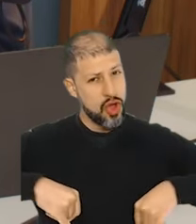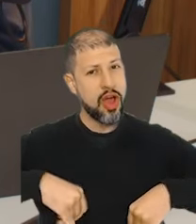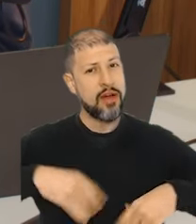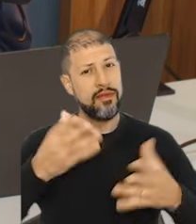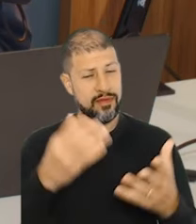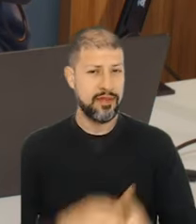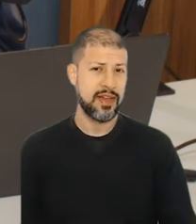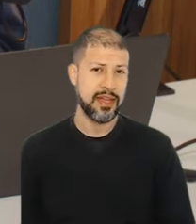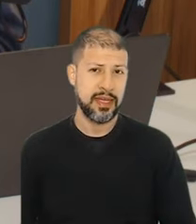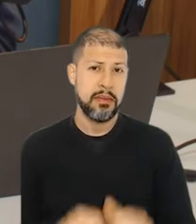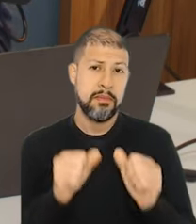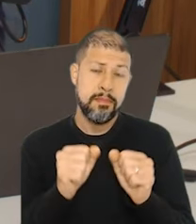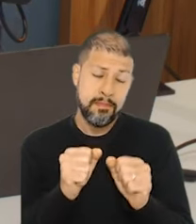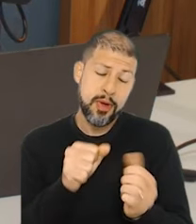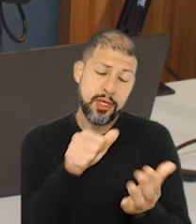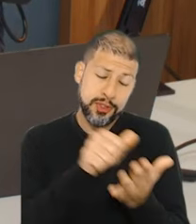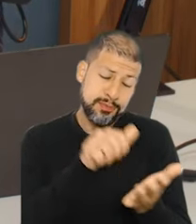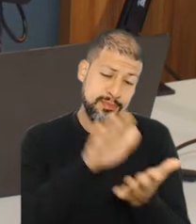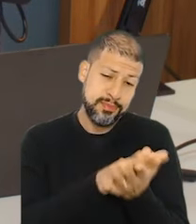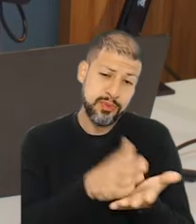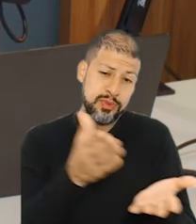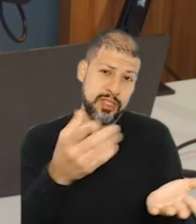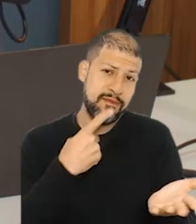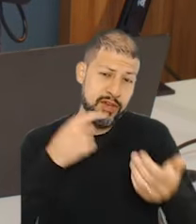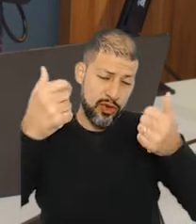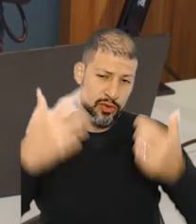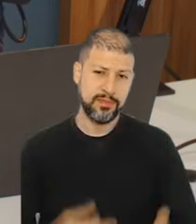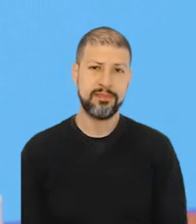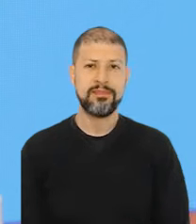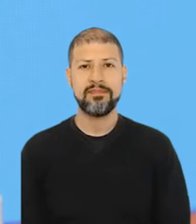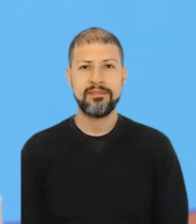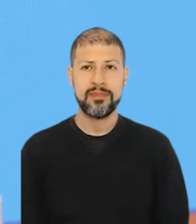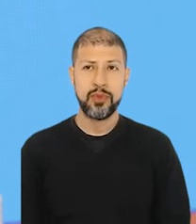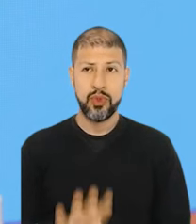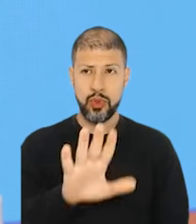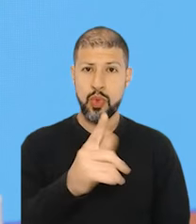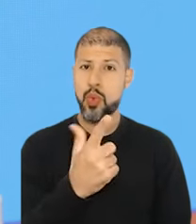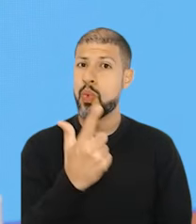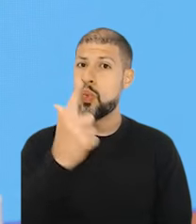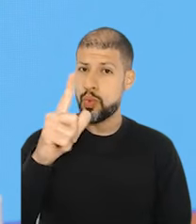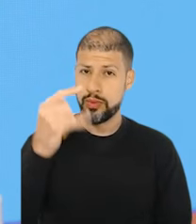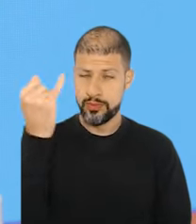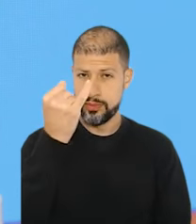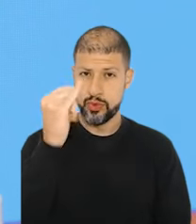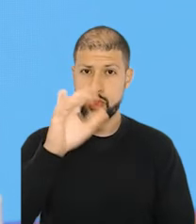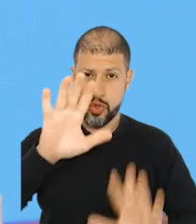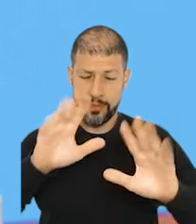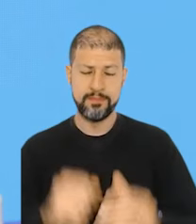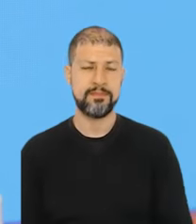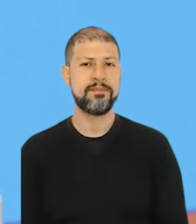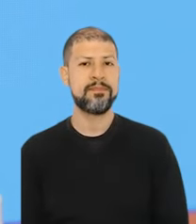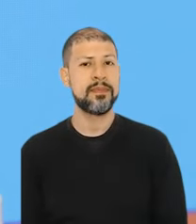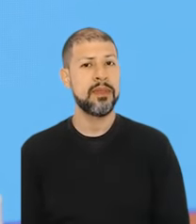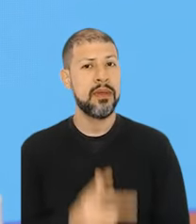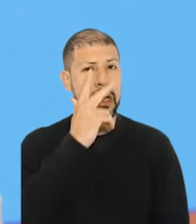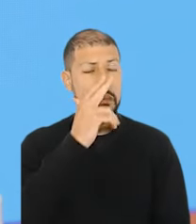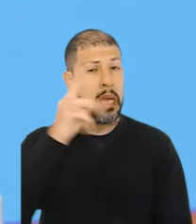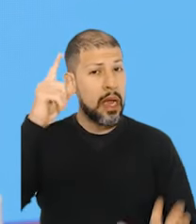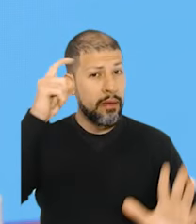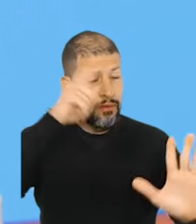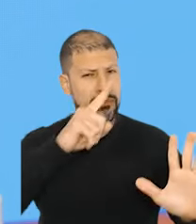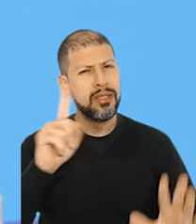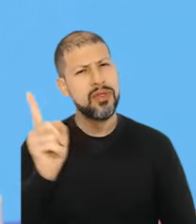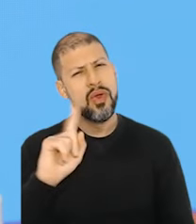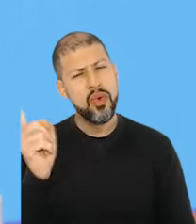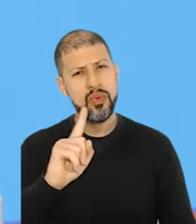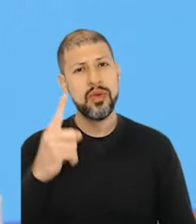né que pode gerar essa multa que a Eline tá comentando é só uma outra observação importante pessoal parece complicado mas não é você viu aí